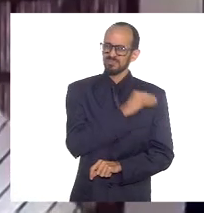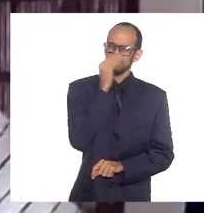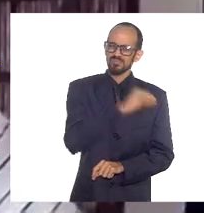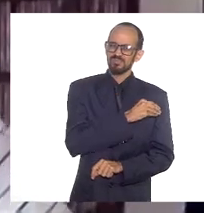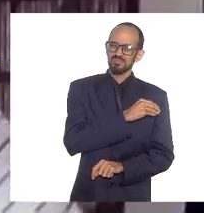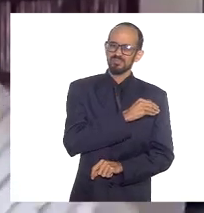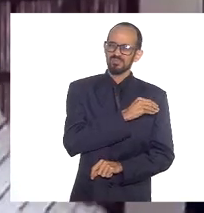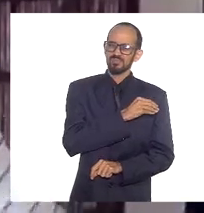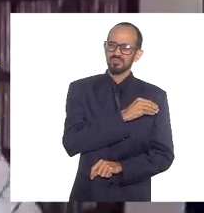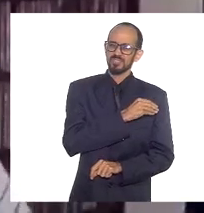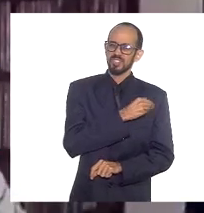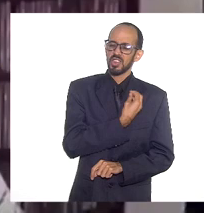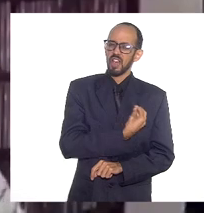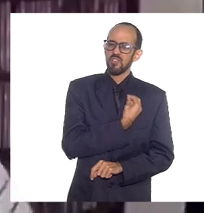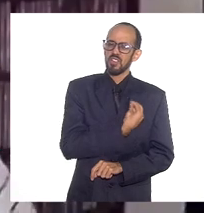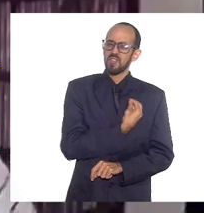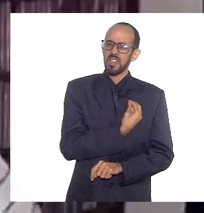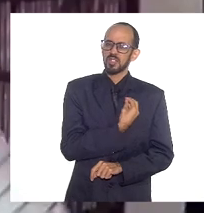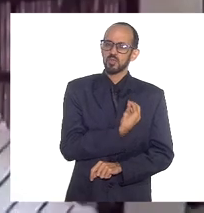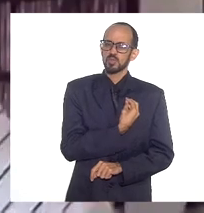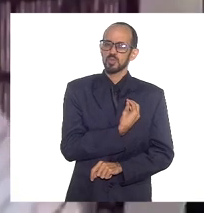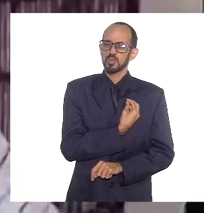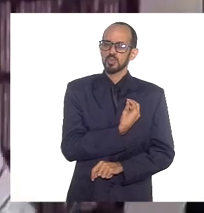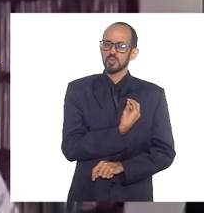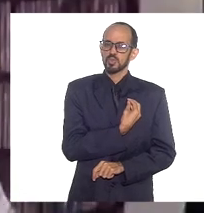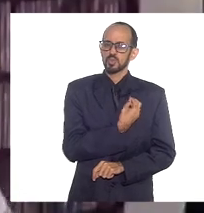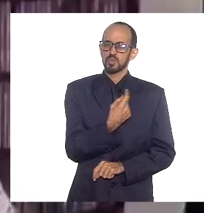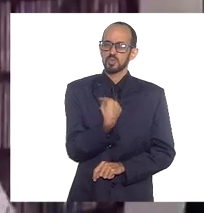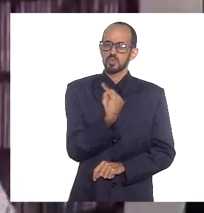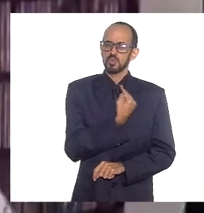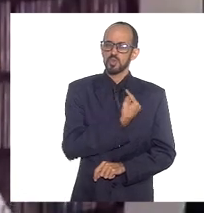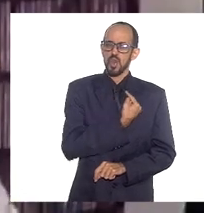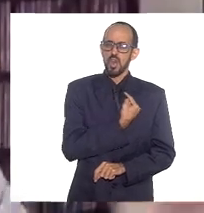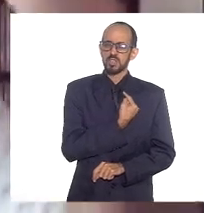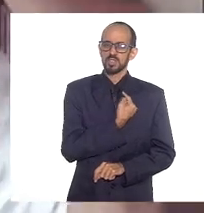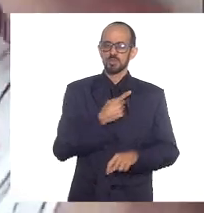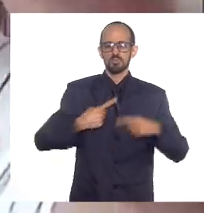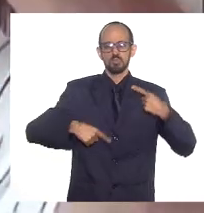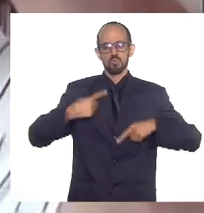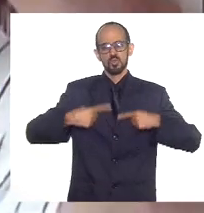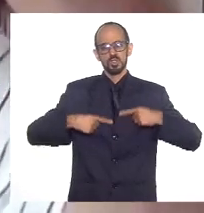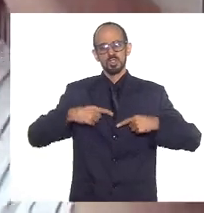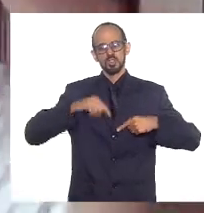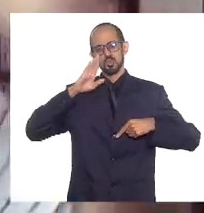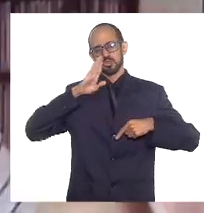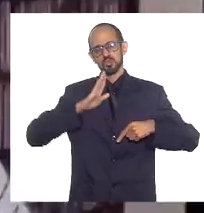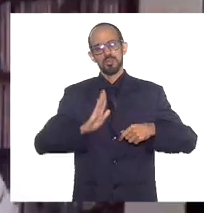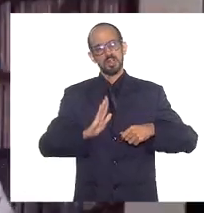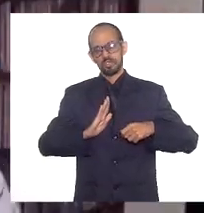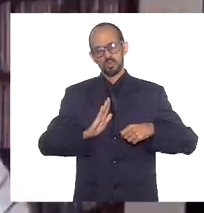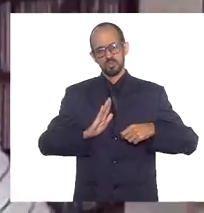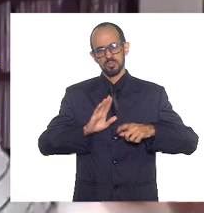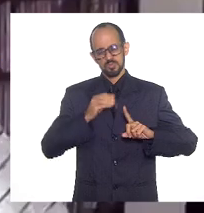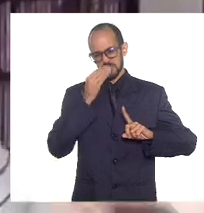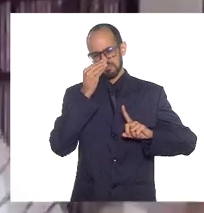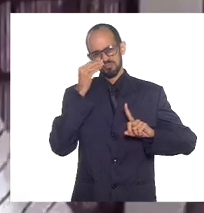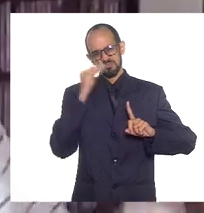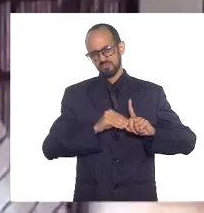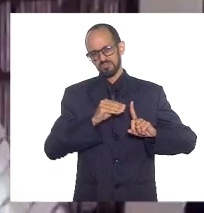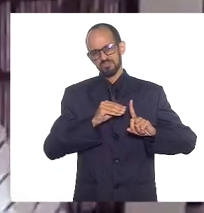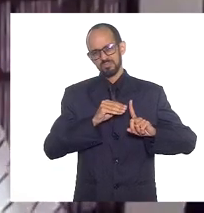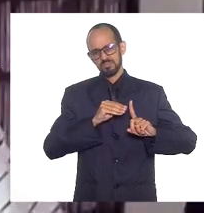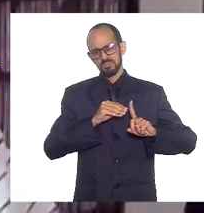vive ou vivemos como membros da classe política brasileira. Desprestígio total perante